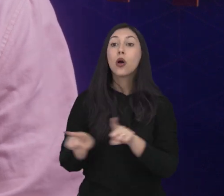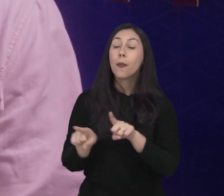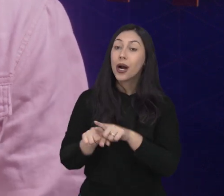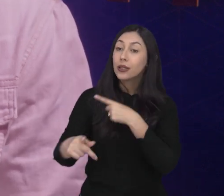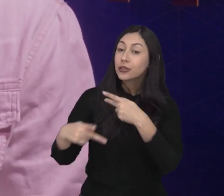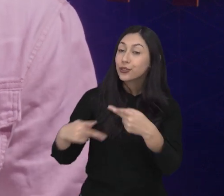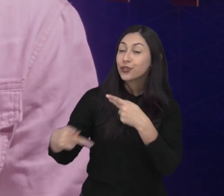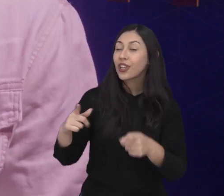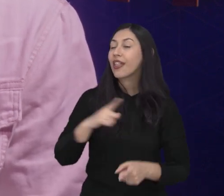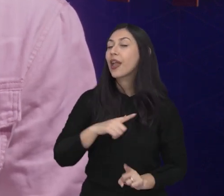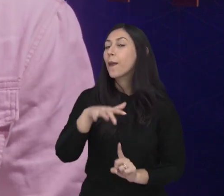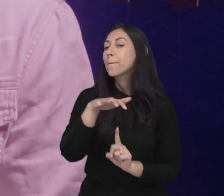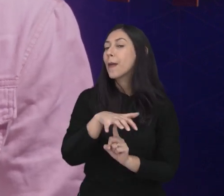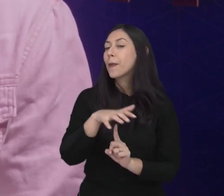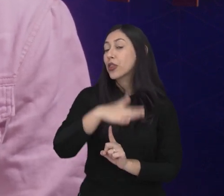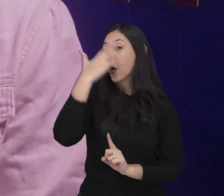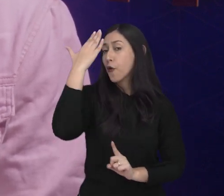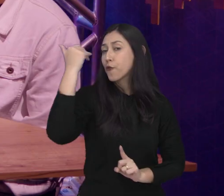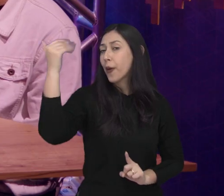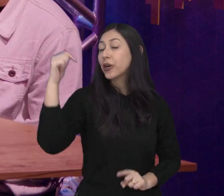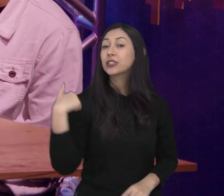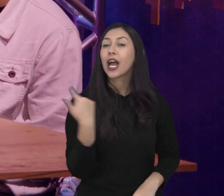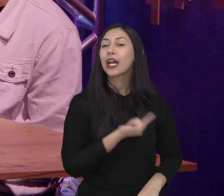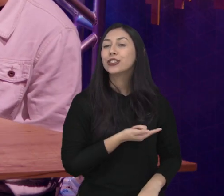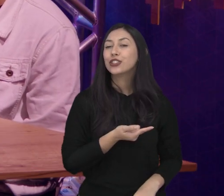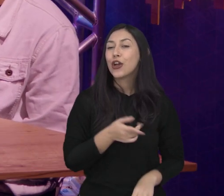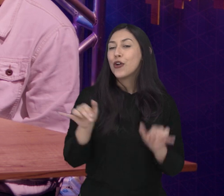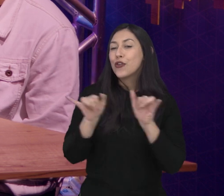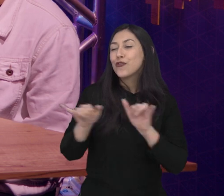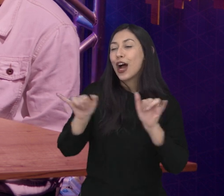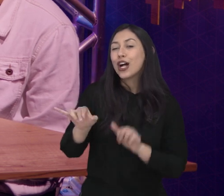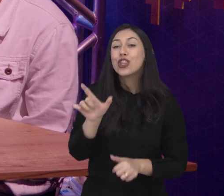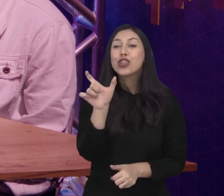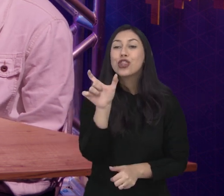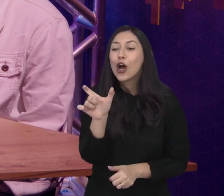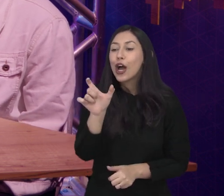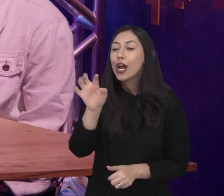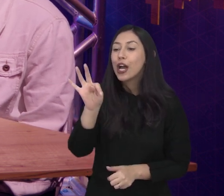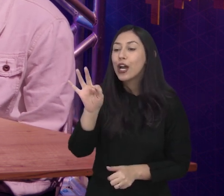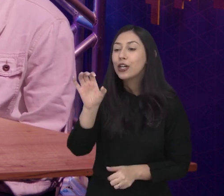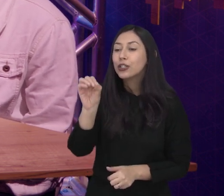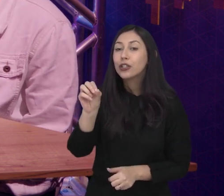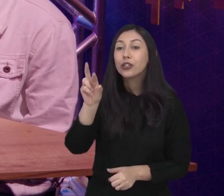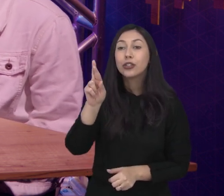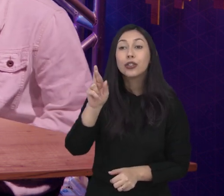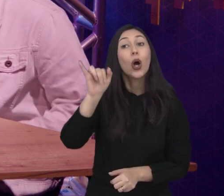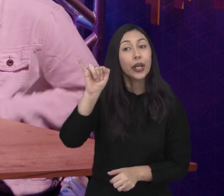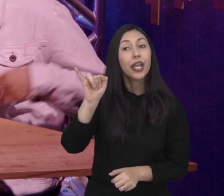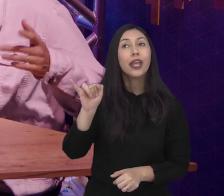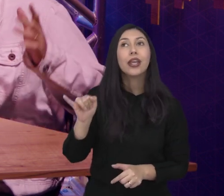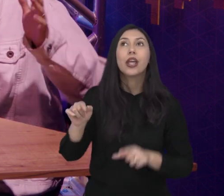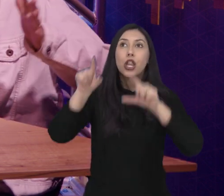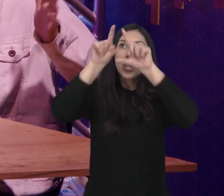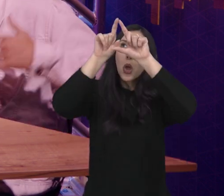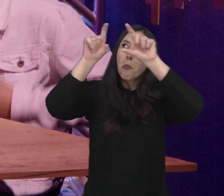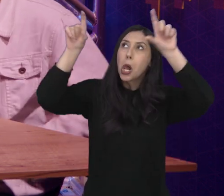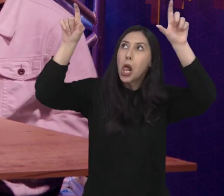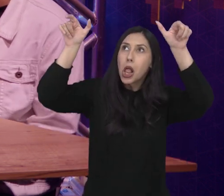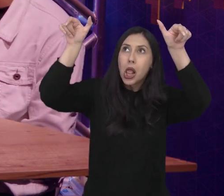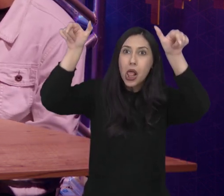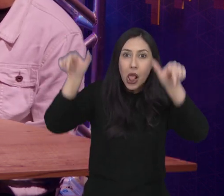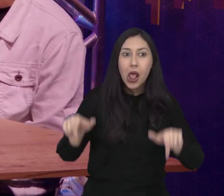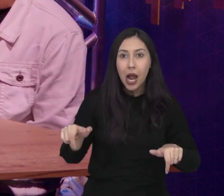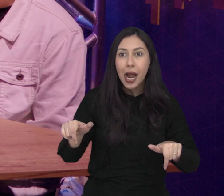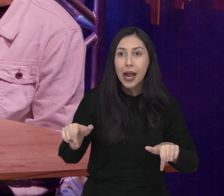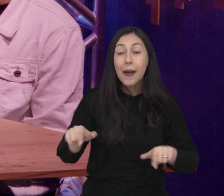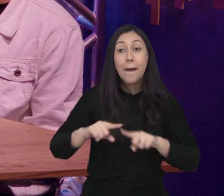bastante famosa que a gente chama de Praça Tori popularmente, né? Porque tem um Tori, que é aquele negócio grandão que o Thiago vai colocar